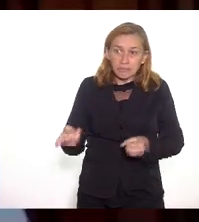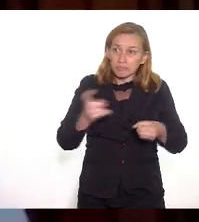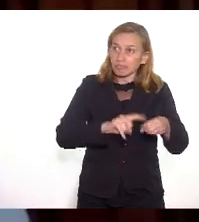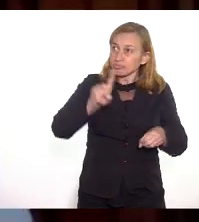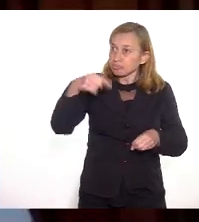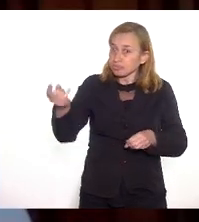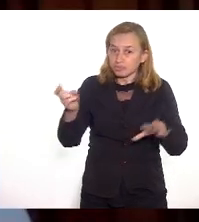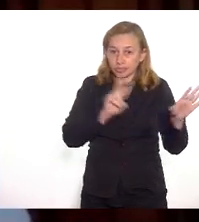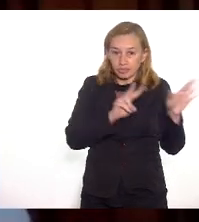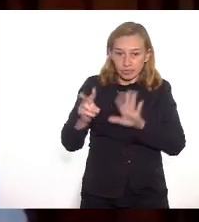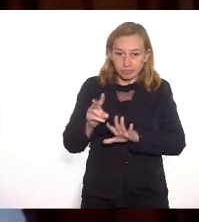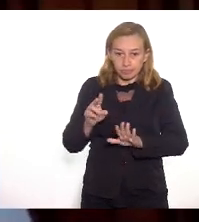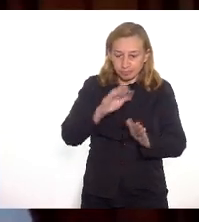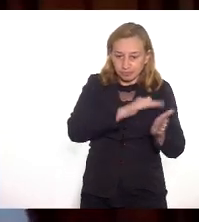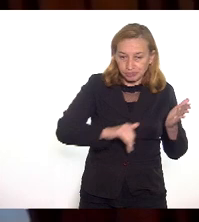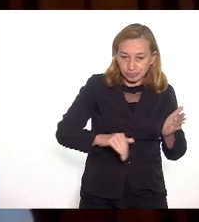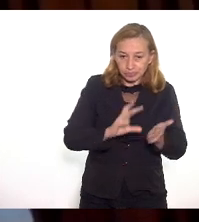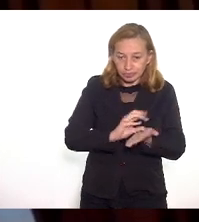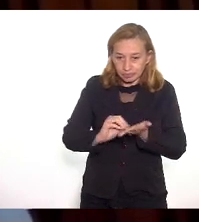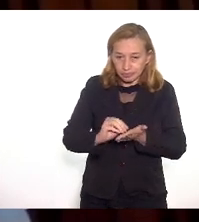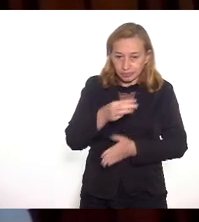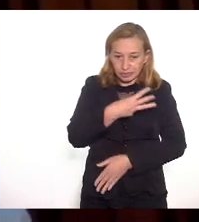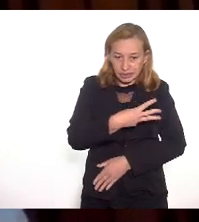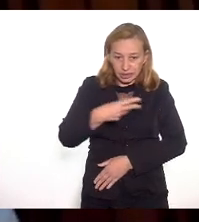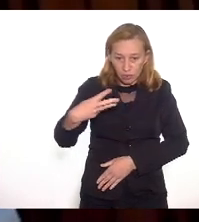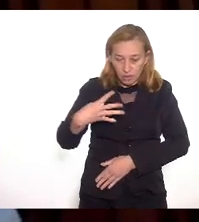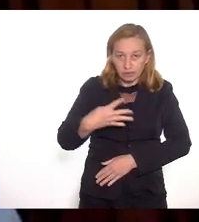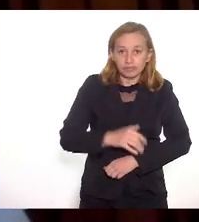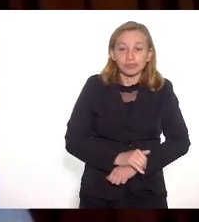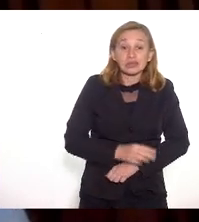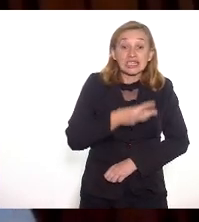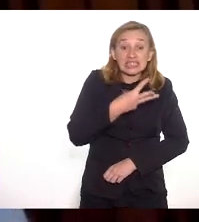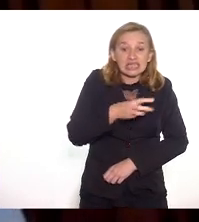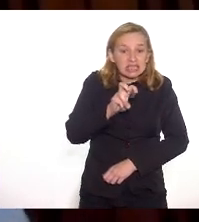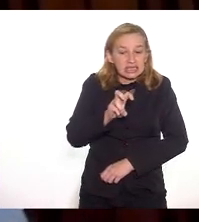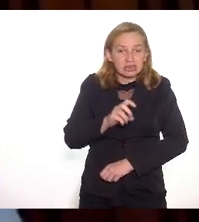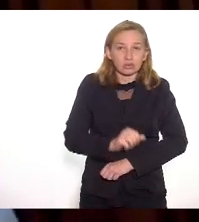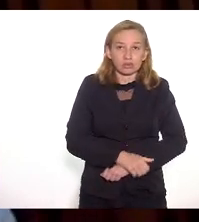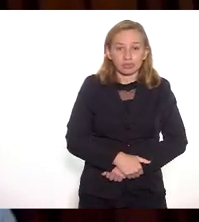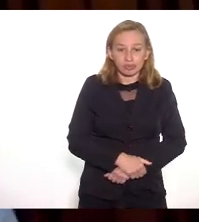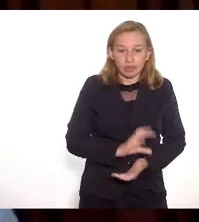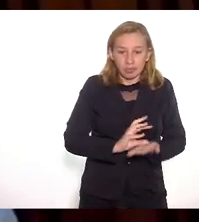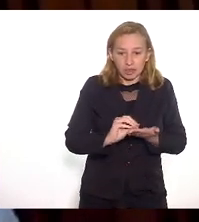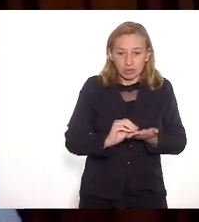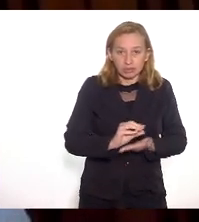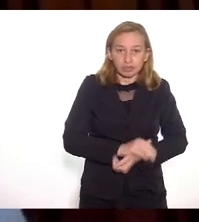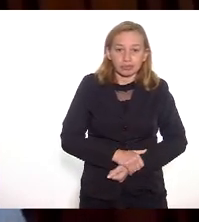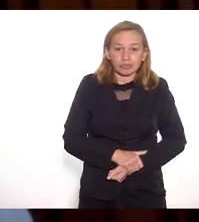que vem. Tirar de pau, 34. 35 da pau.